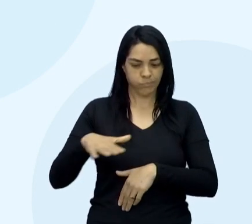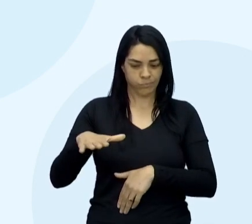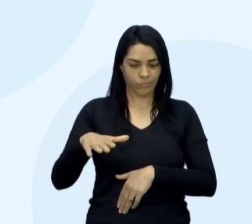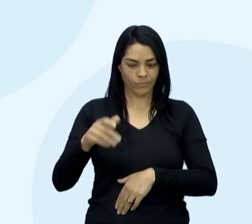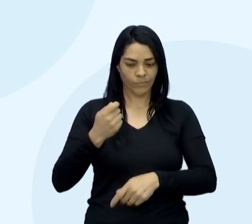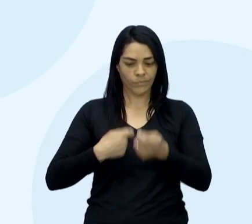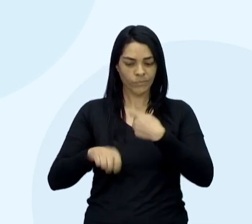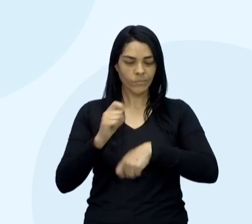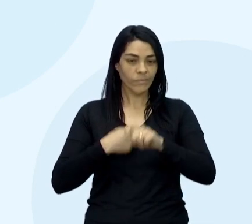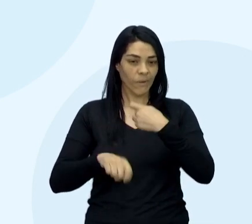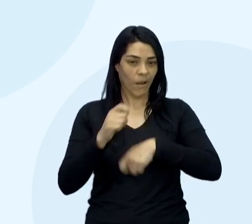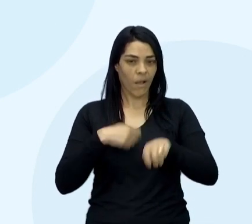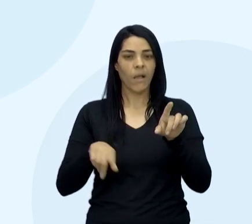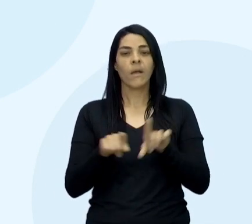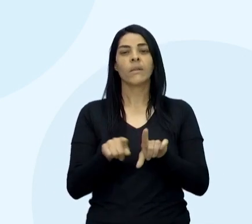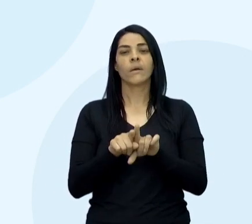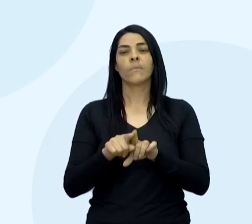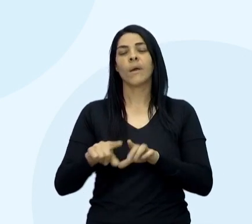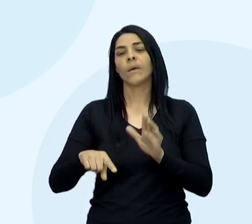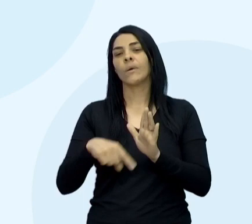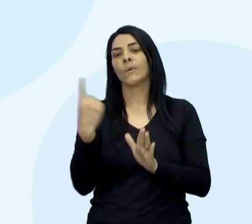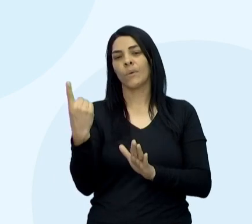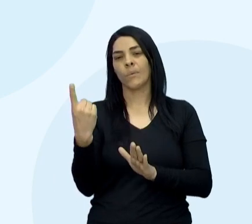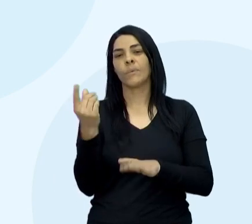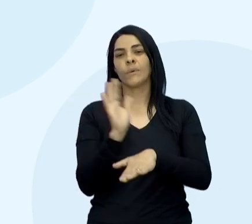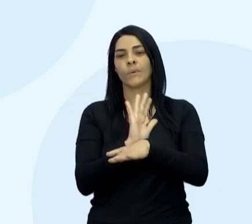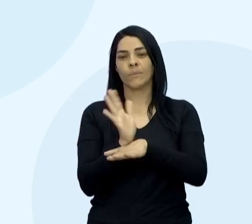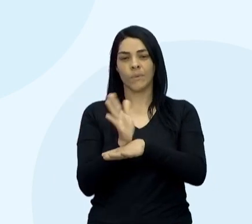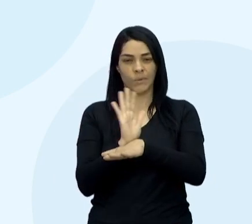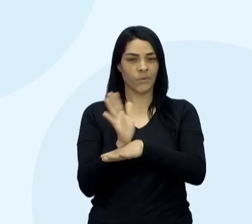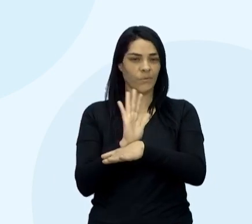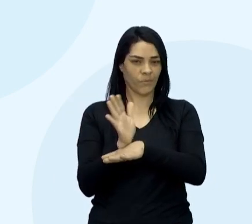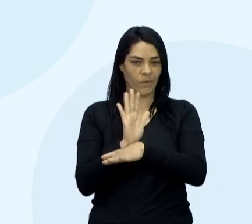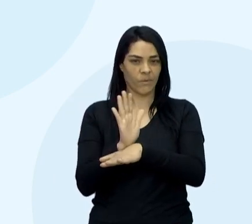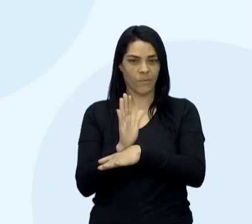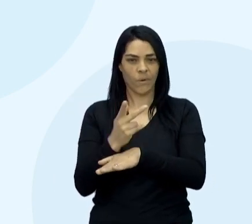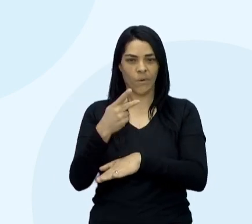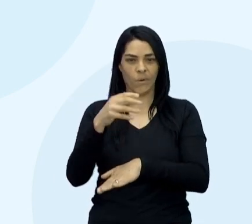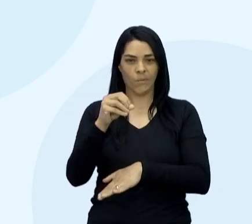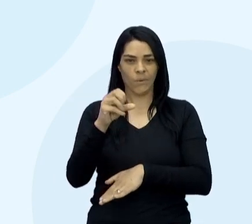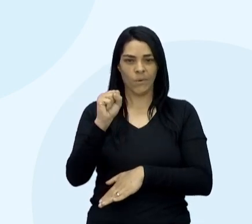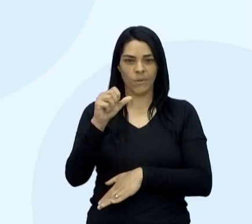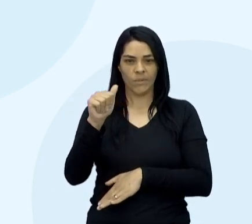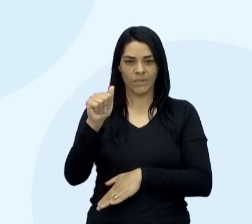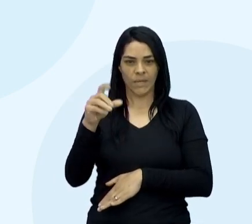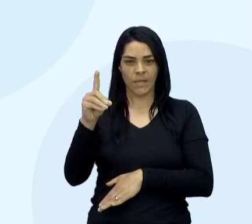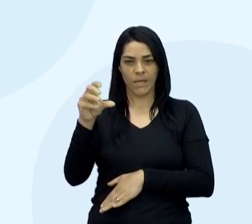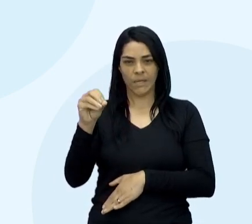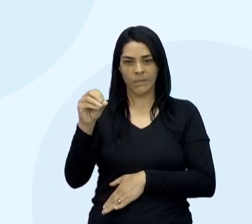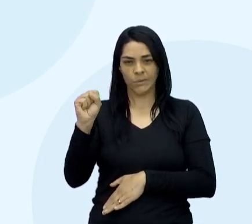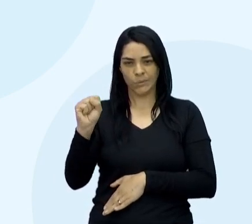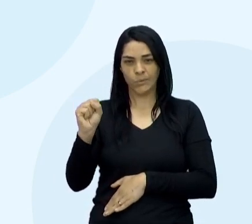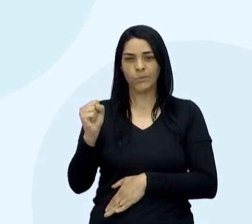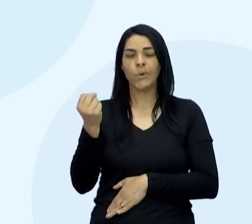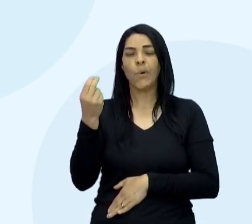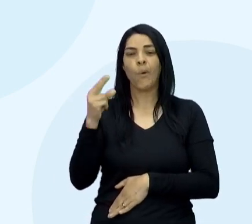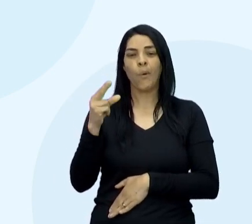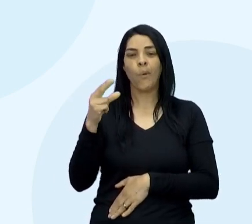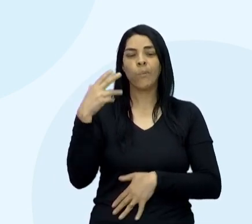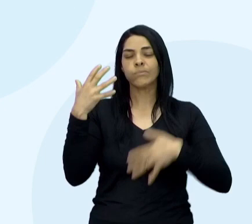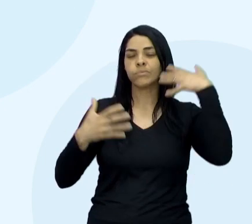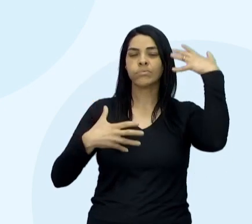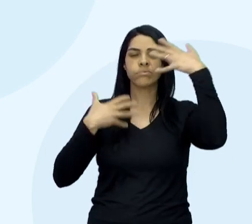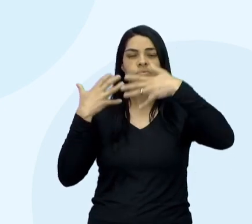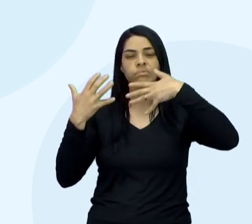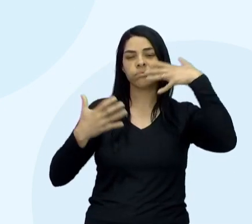agora falarei sobre os primeiros filmes posados ou cantados, tá certo? Vamos começar daqui. Me acompanha na